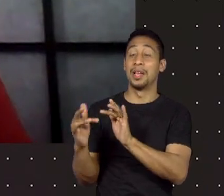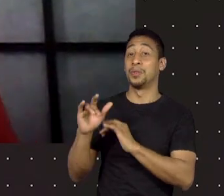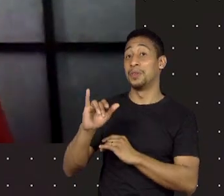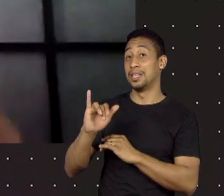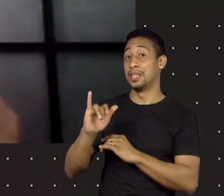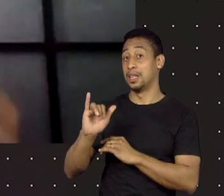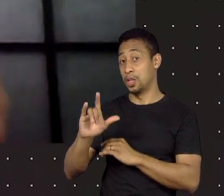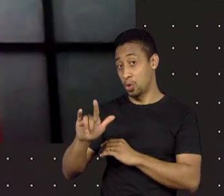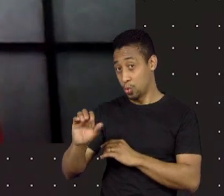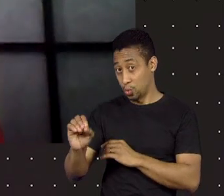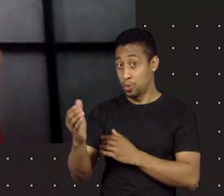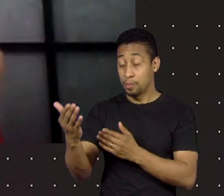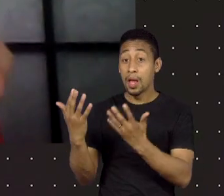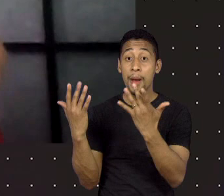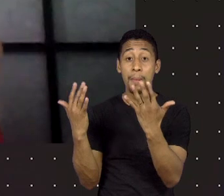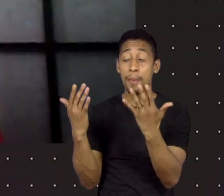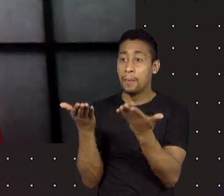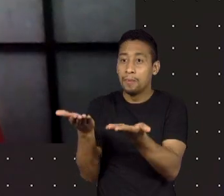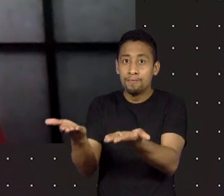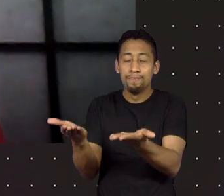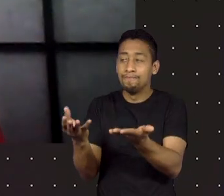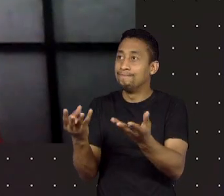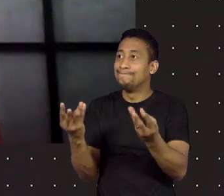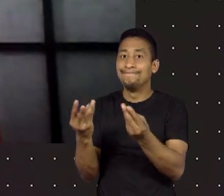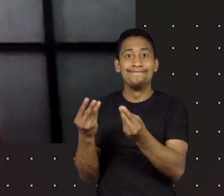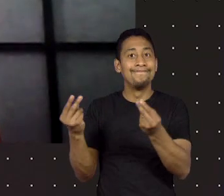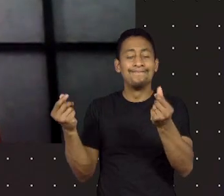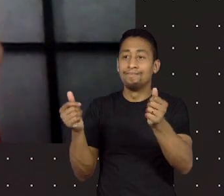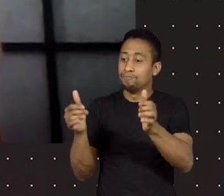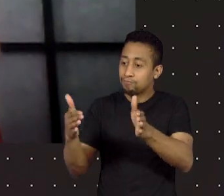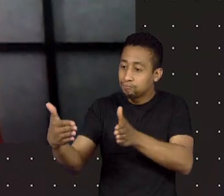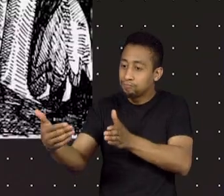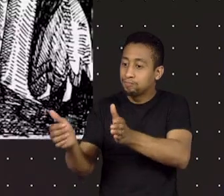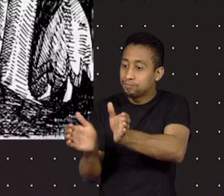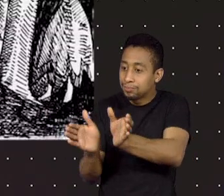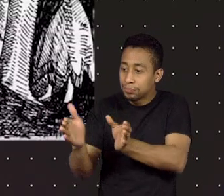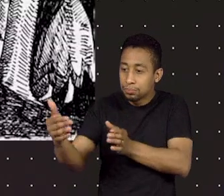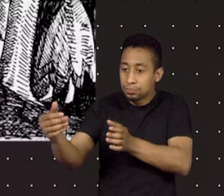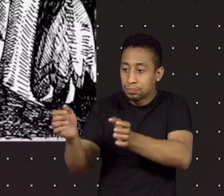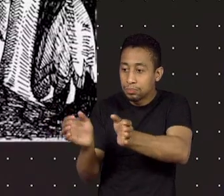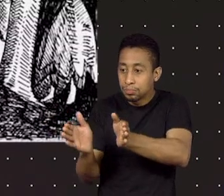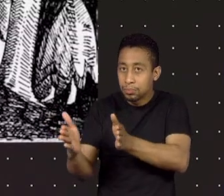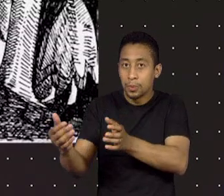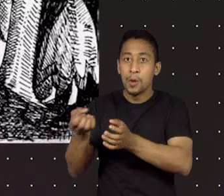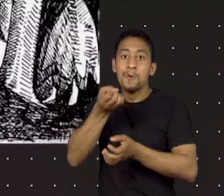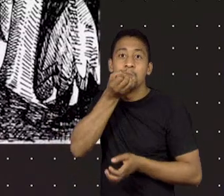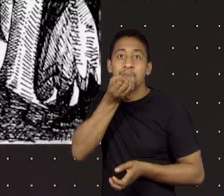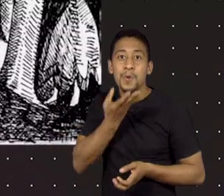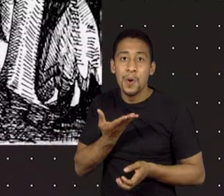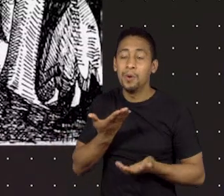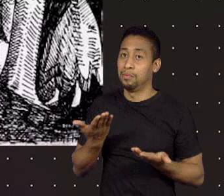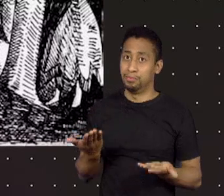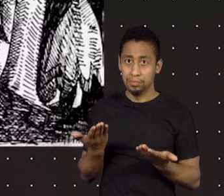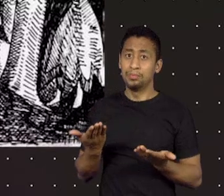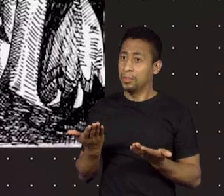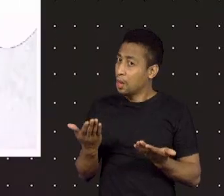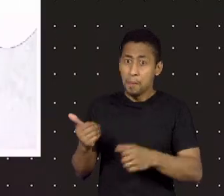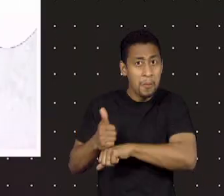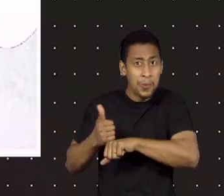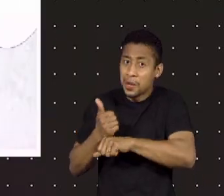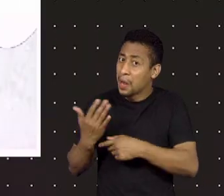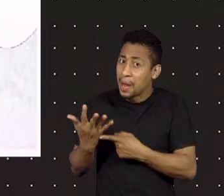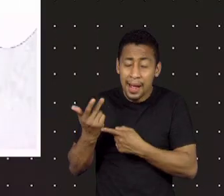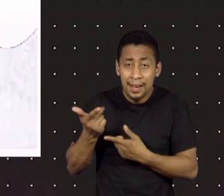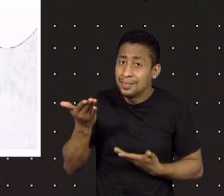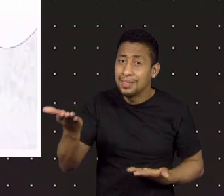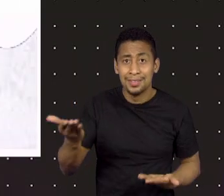ele tinha as mãos muito hábeis. Ele era um sorte de artista plástico também. E um